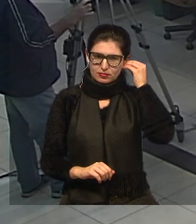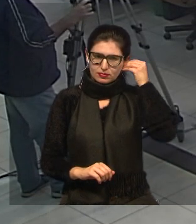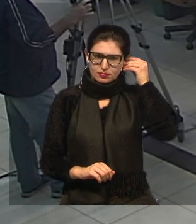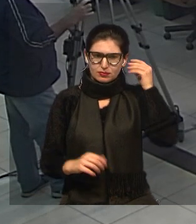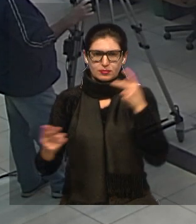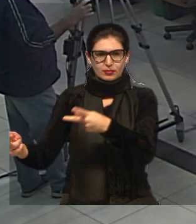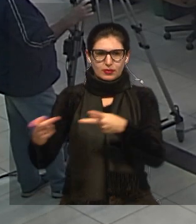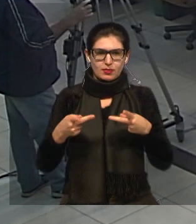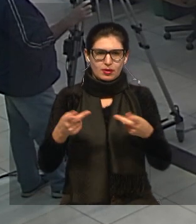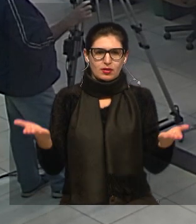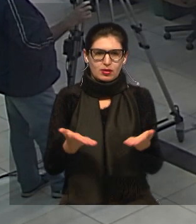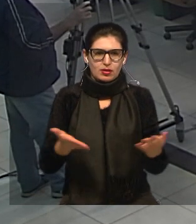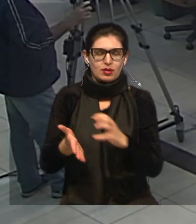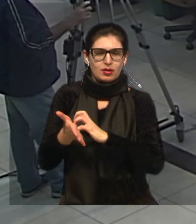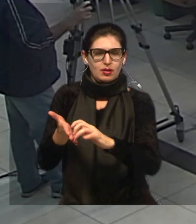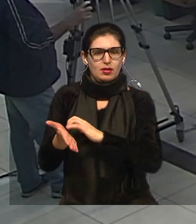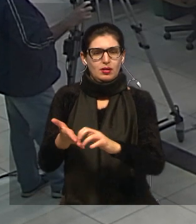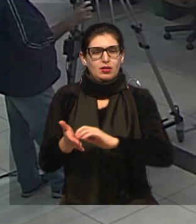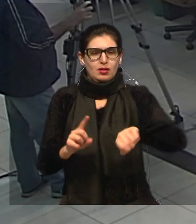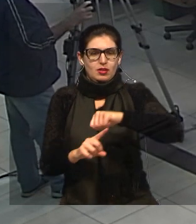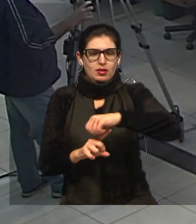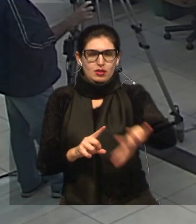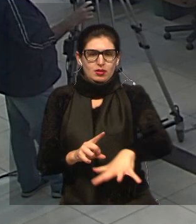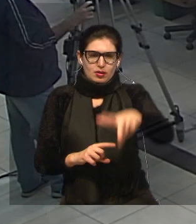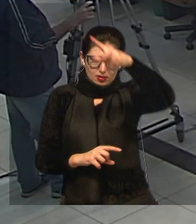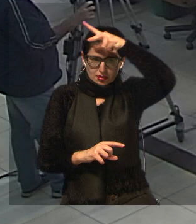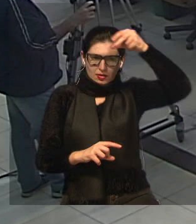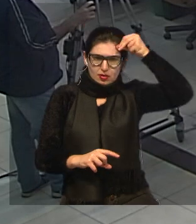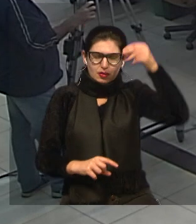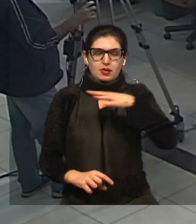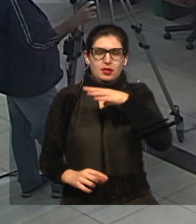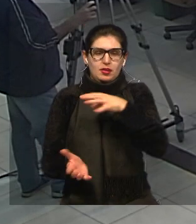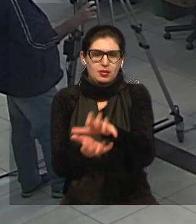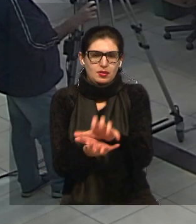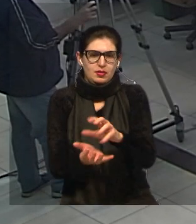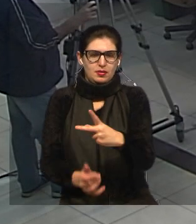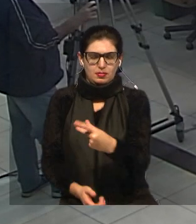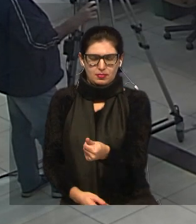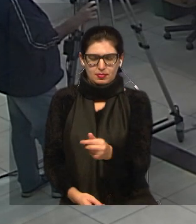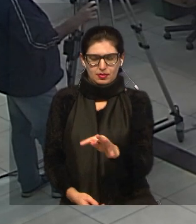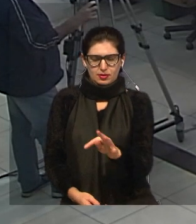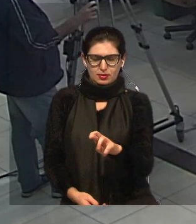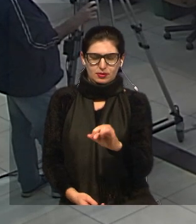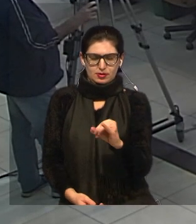Convidamos agora a secretária de Assistência Social da Prefeitura Municipal de Jacareí, Patrícia Juliane.